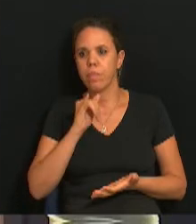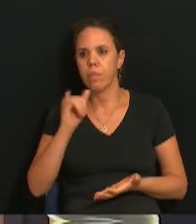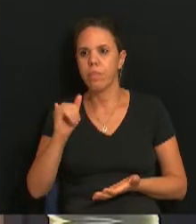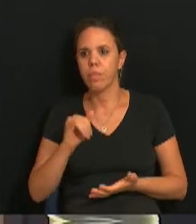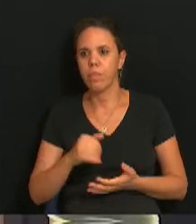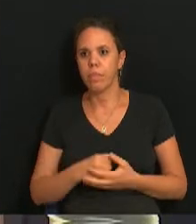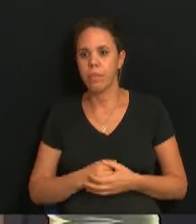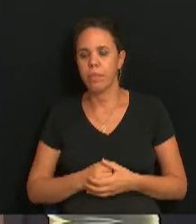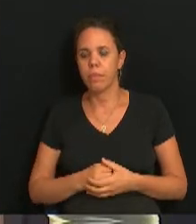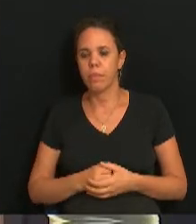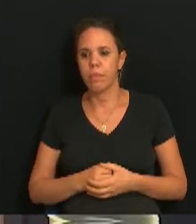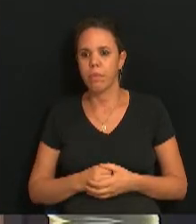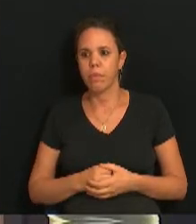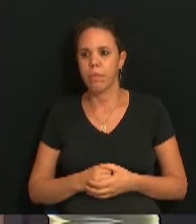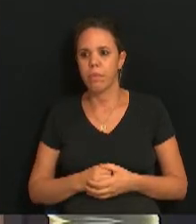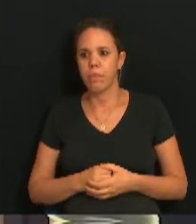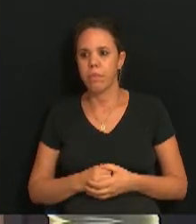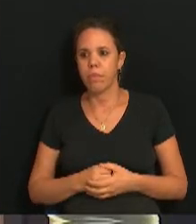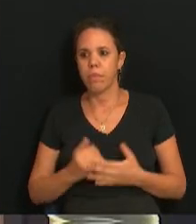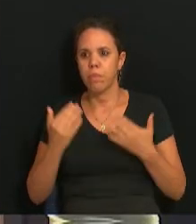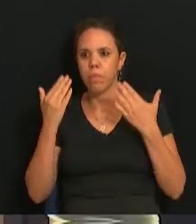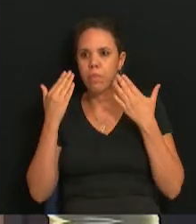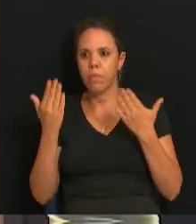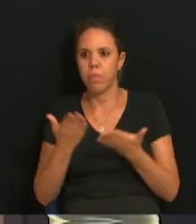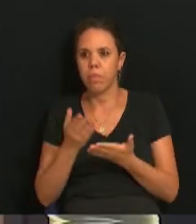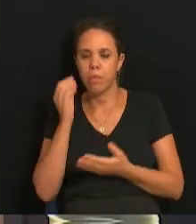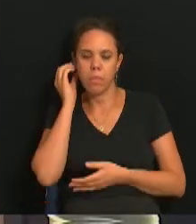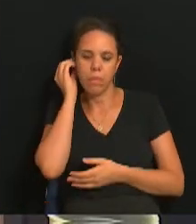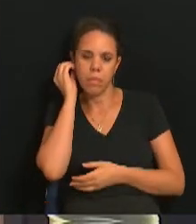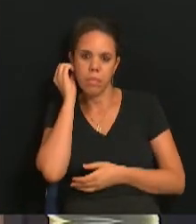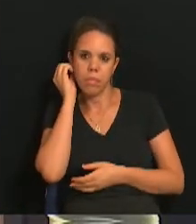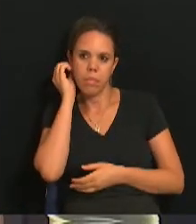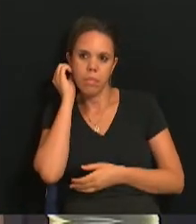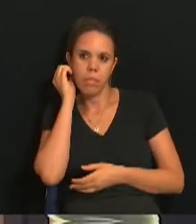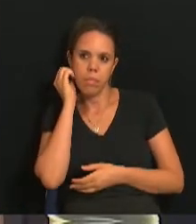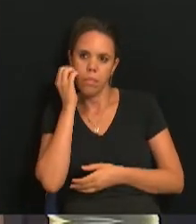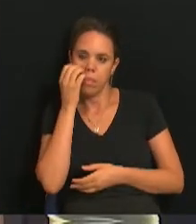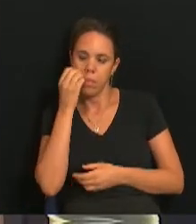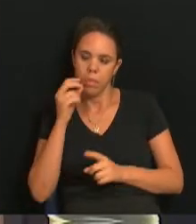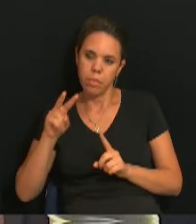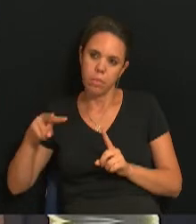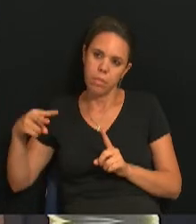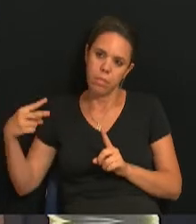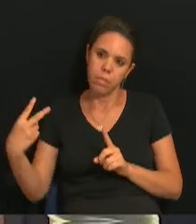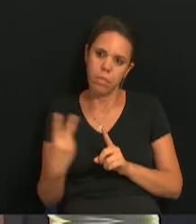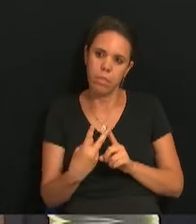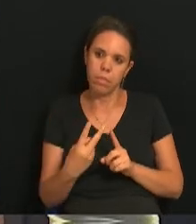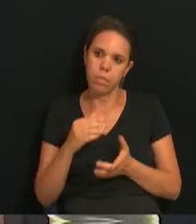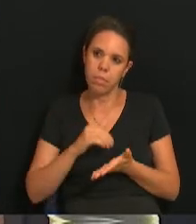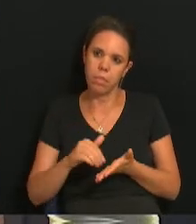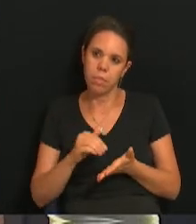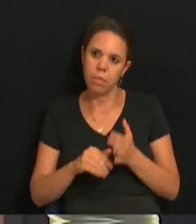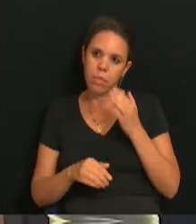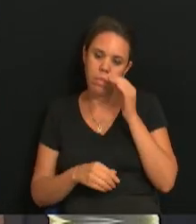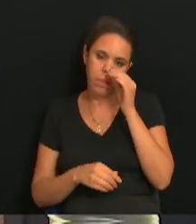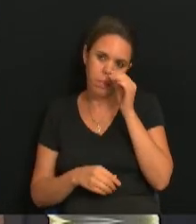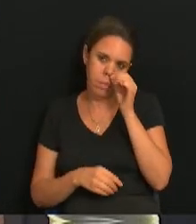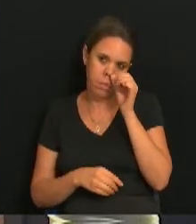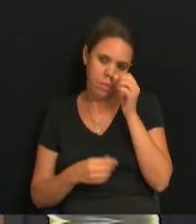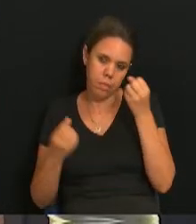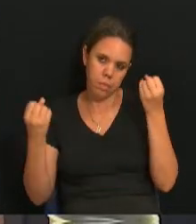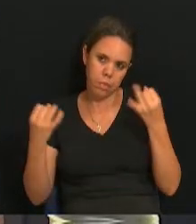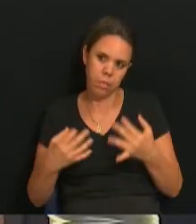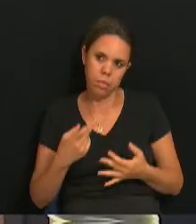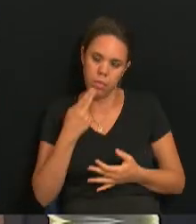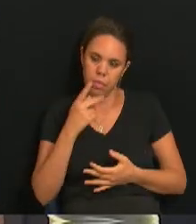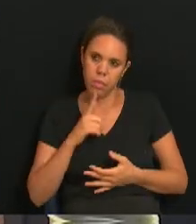seguinte, diante disso, diante dessa perspectiva que o secretário fala que ele